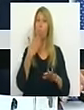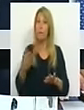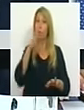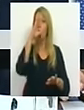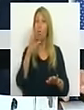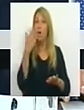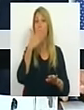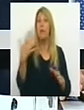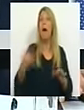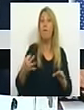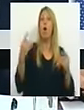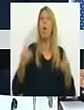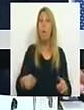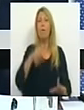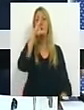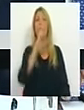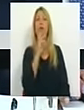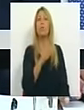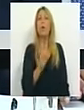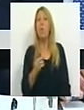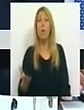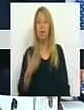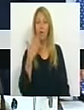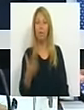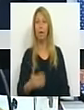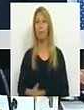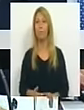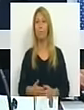qual foi a resposta que foi dada pelo Governo. Muito obrigado. Obrigado, Sr. Deputado. Passaria agora a palavra ao Sr.